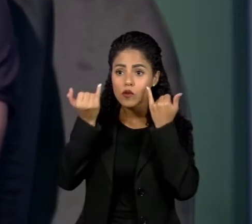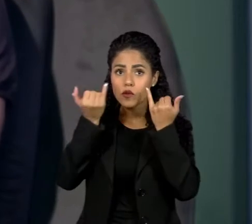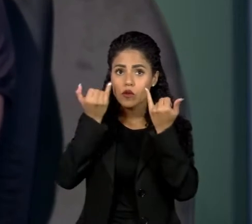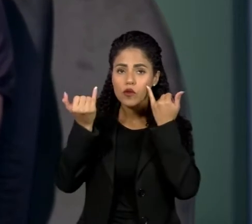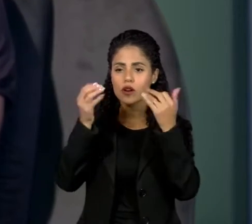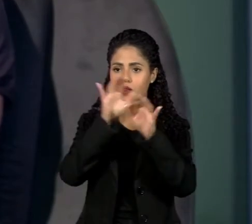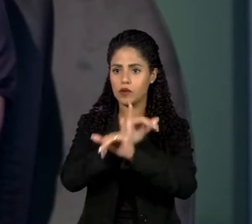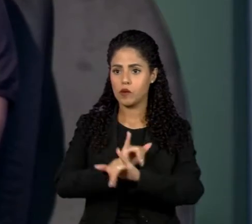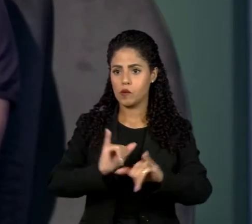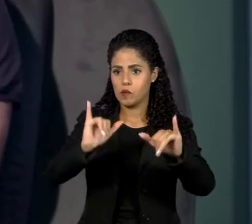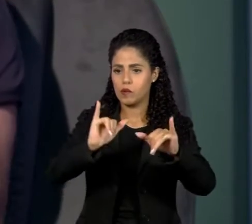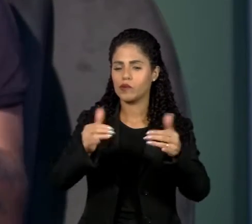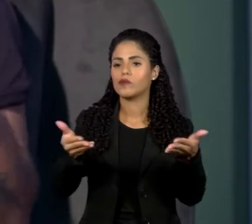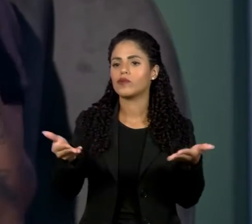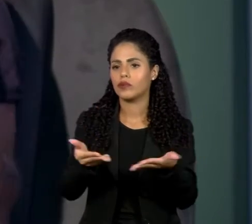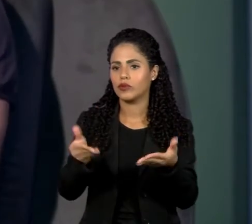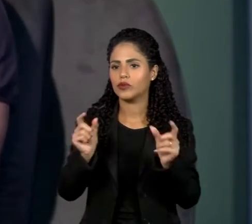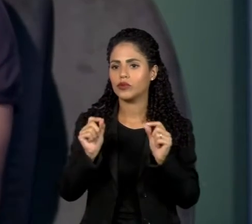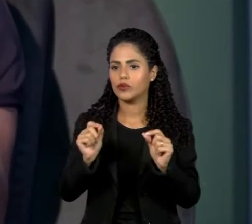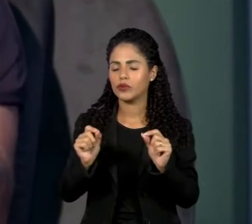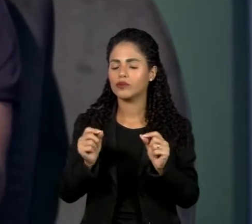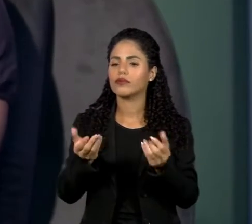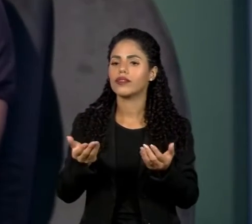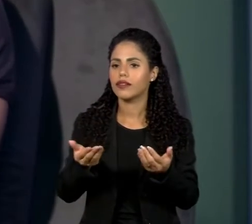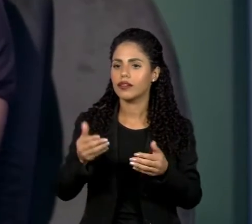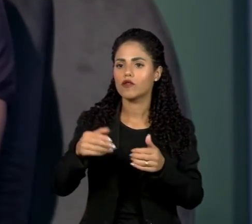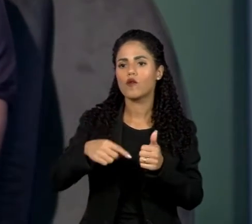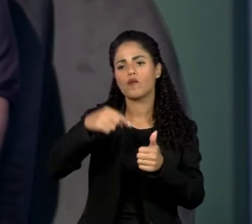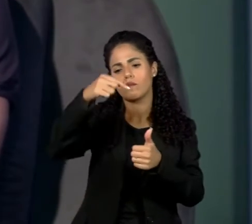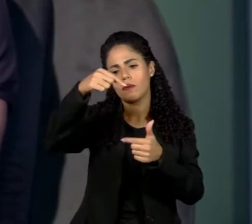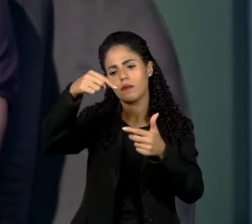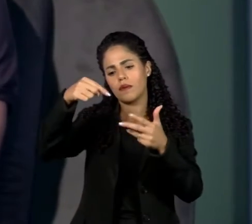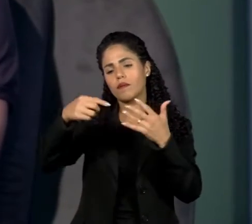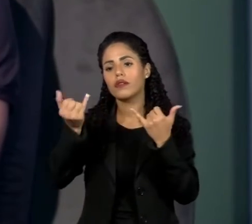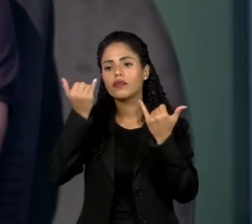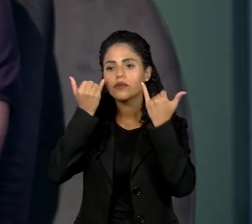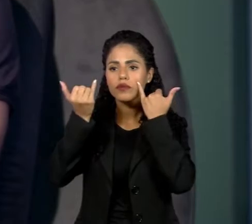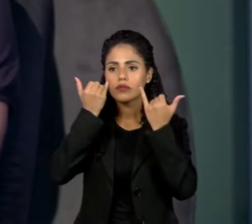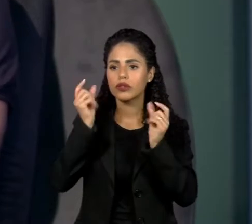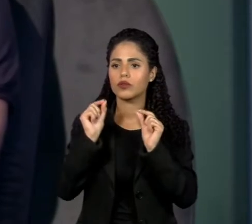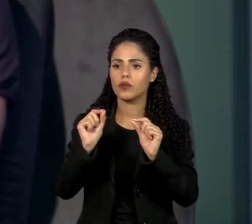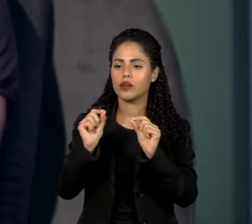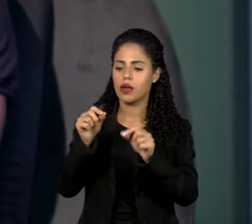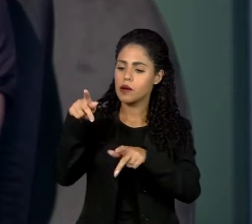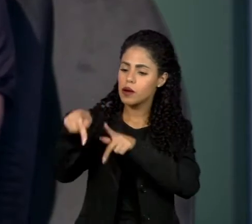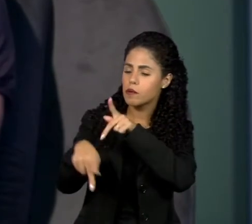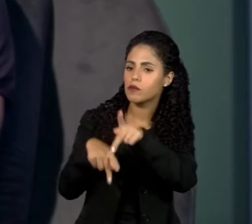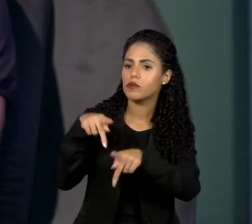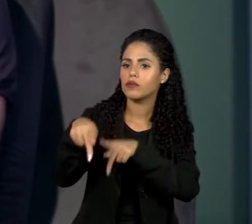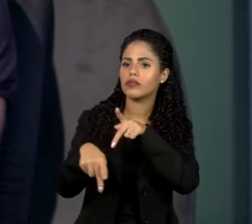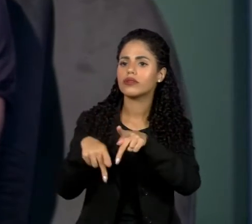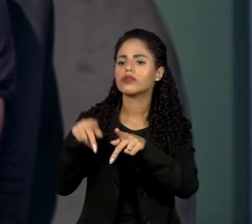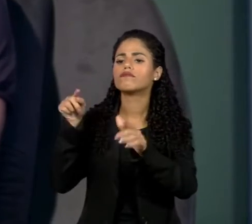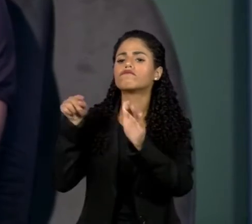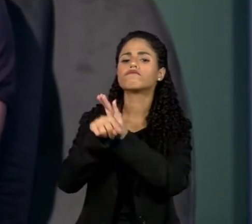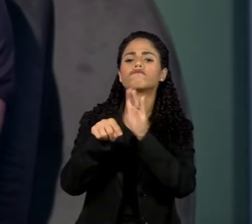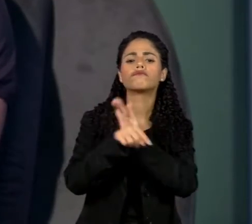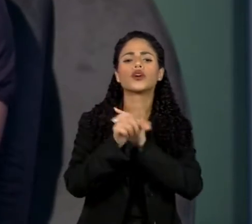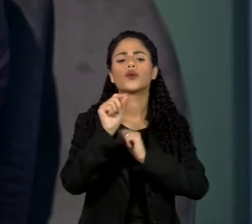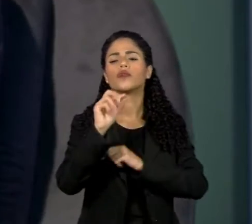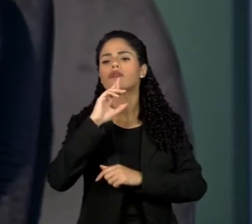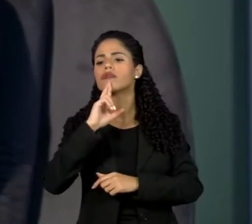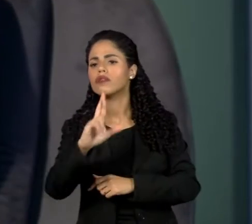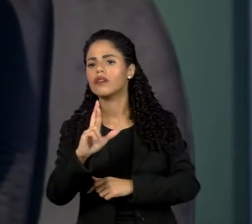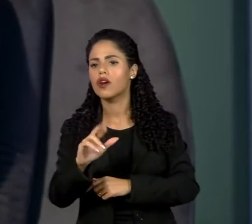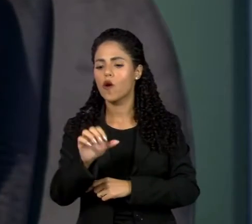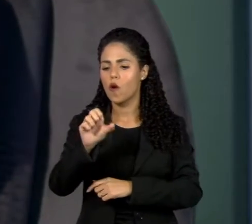soltou um manifesto com vários dados, e um deles foi que a população ali perguntada disse que, com mais